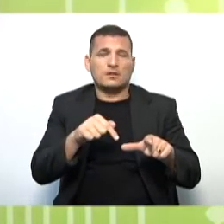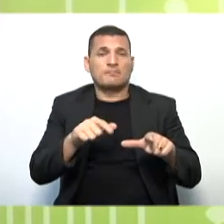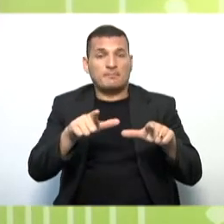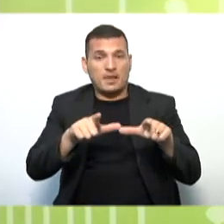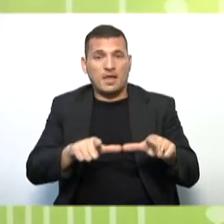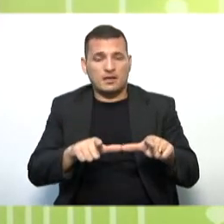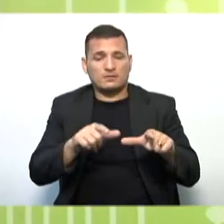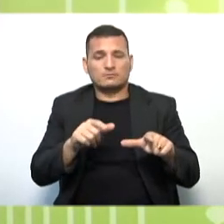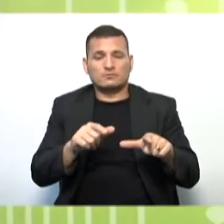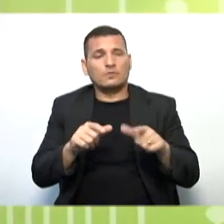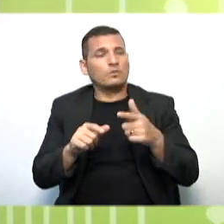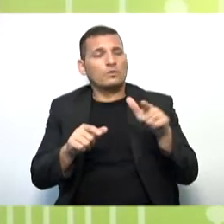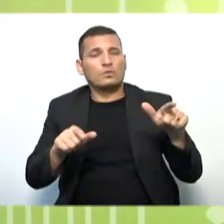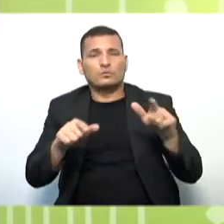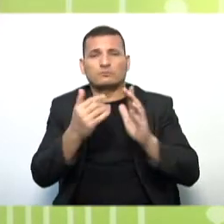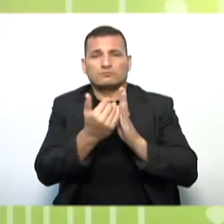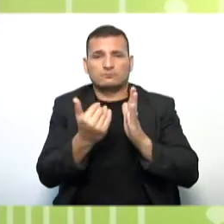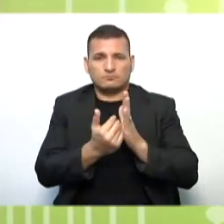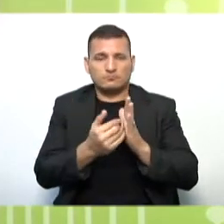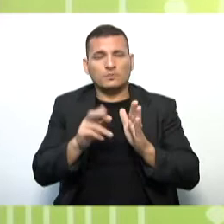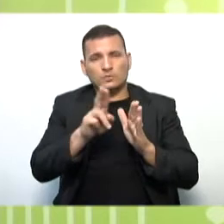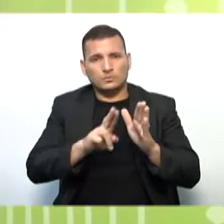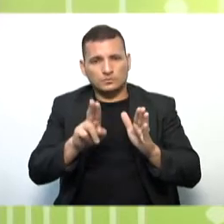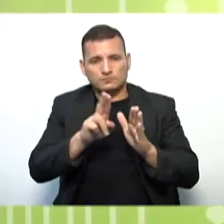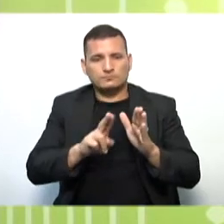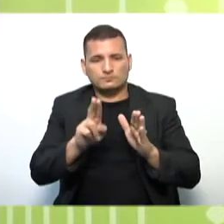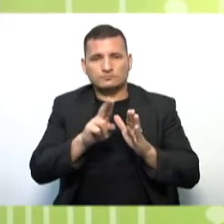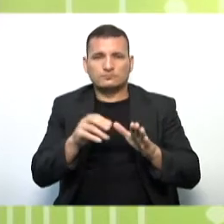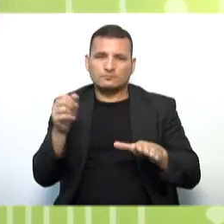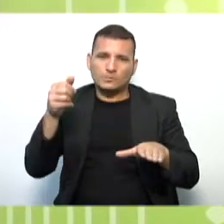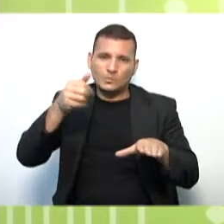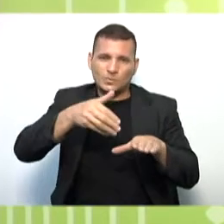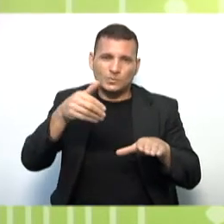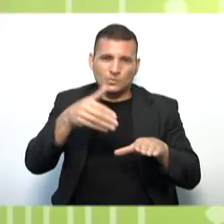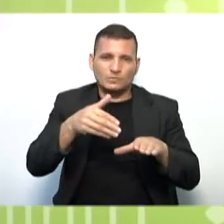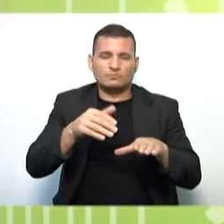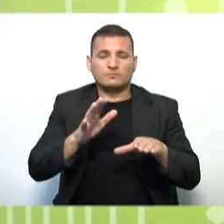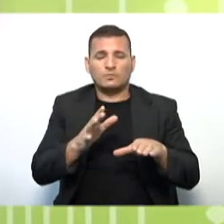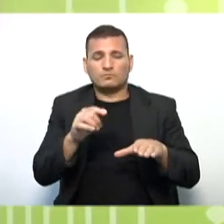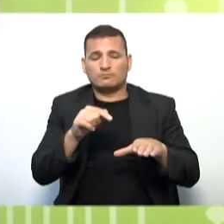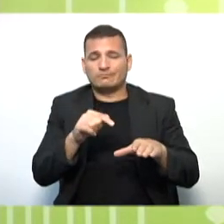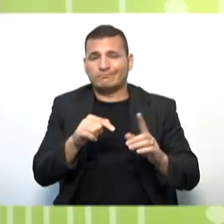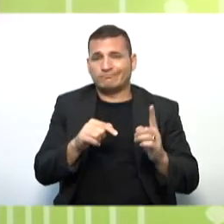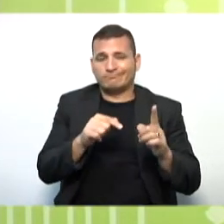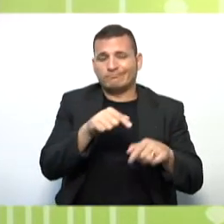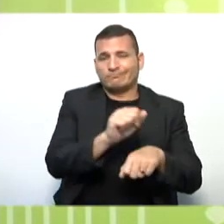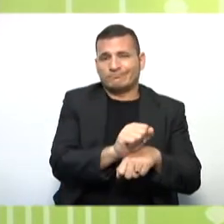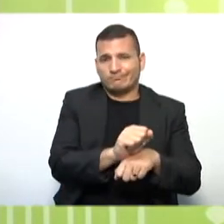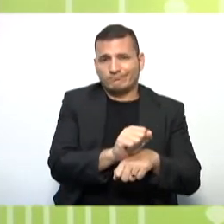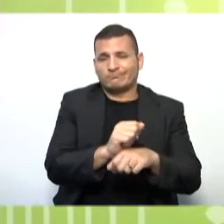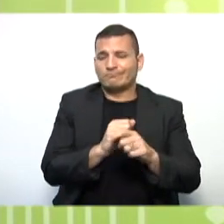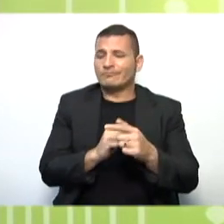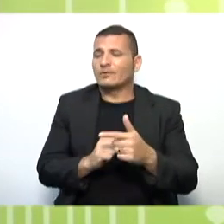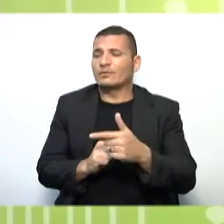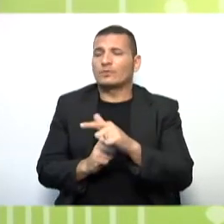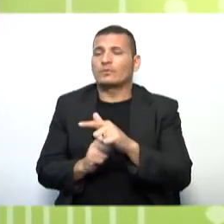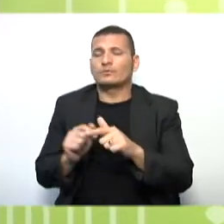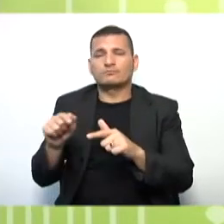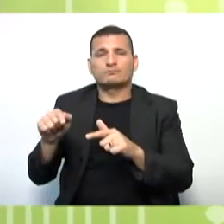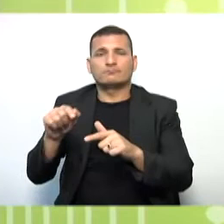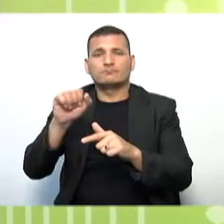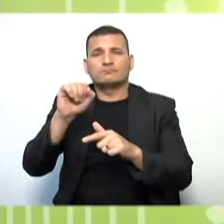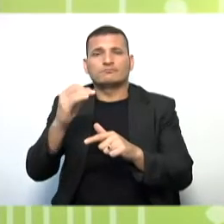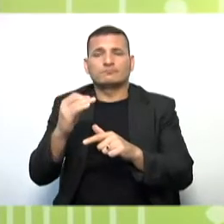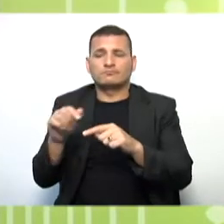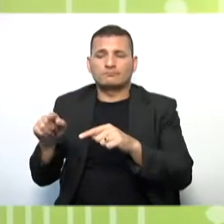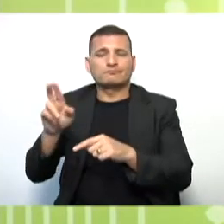para outro programa usar. Então, eu estou deixando um hardware ocioso para um software que não utiliza ele. Então, repare que a